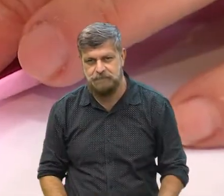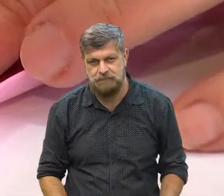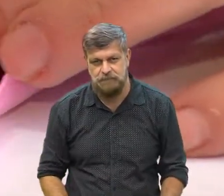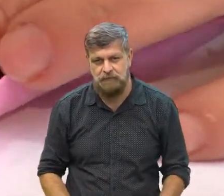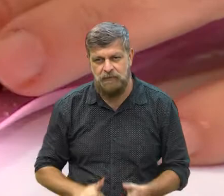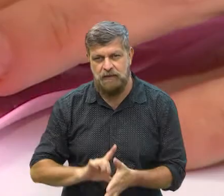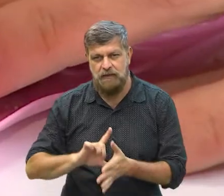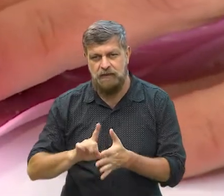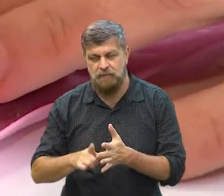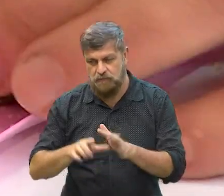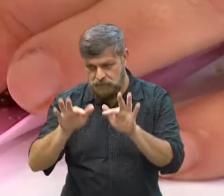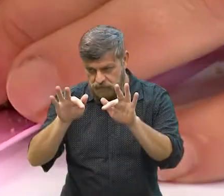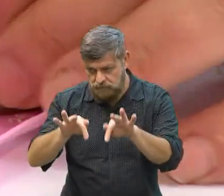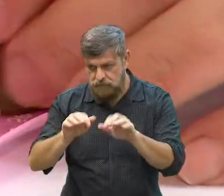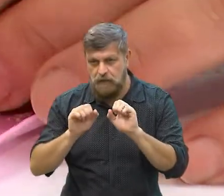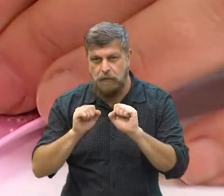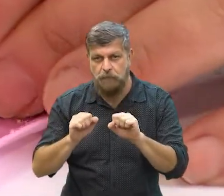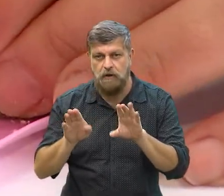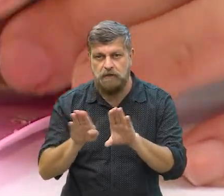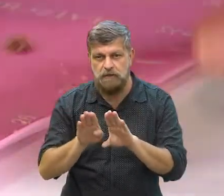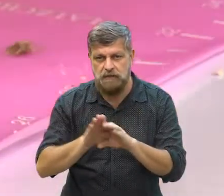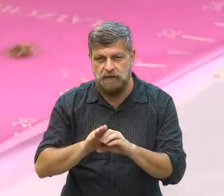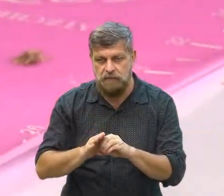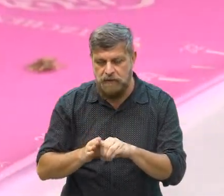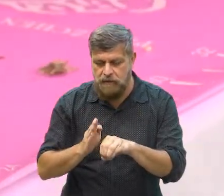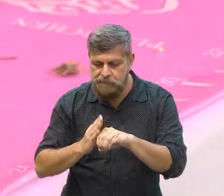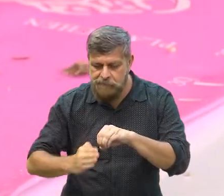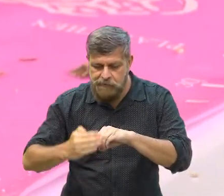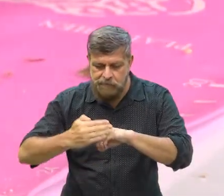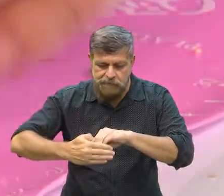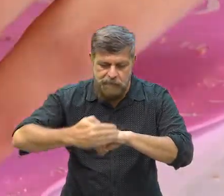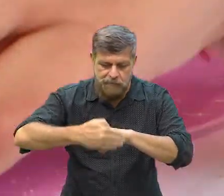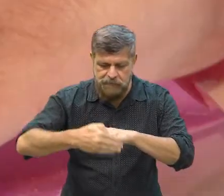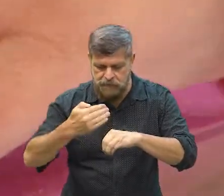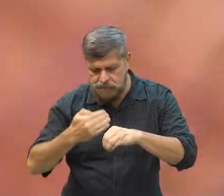E no final, você pode tirar o excesso de chocolate.